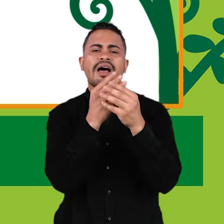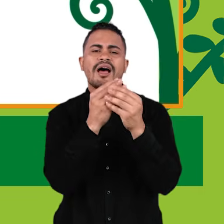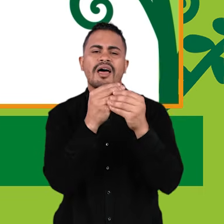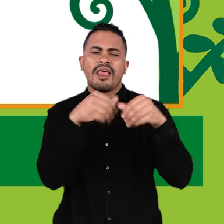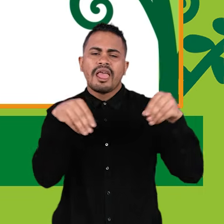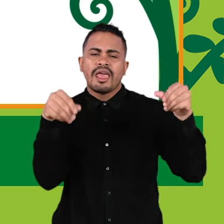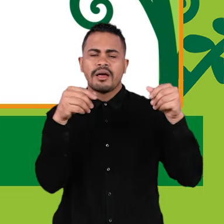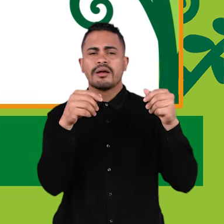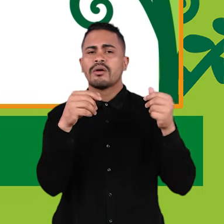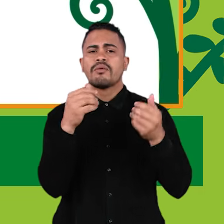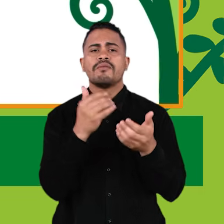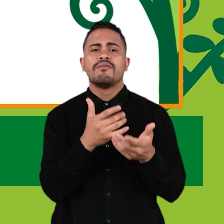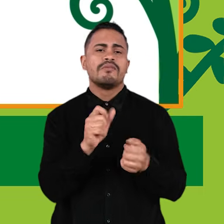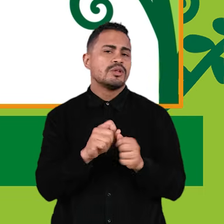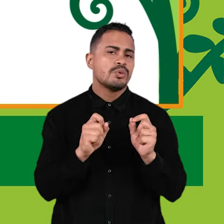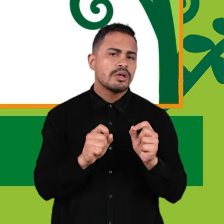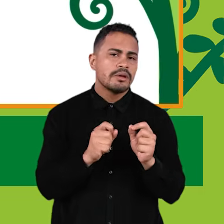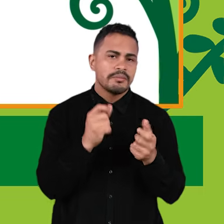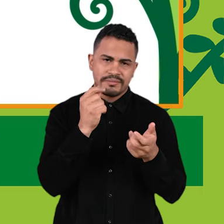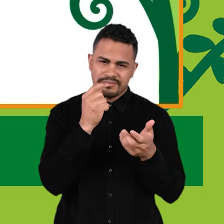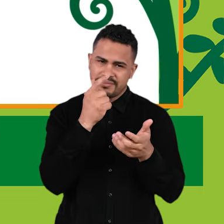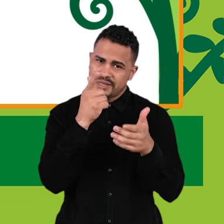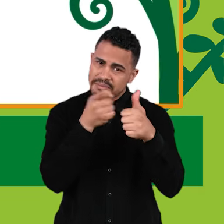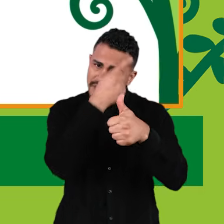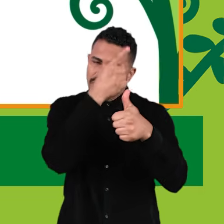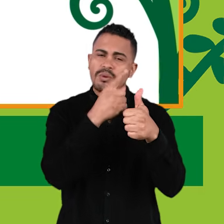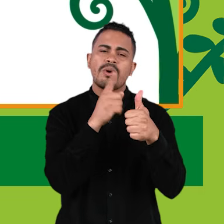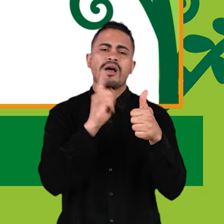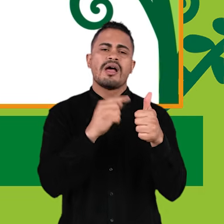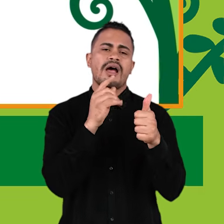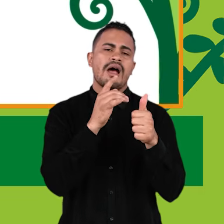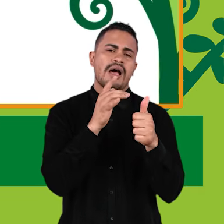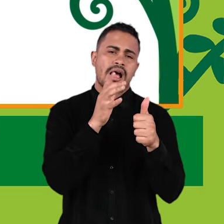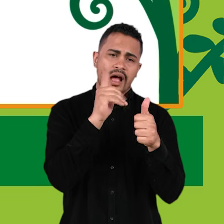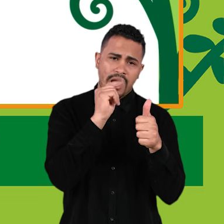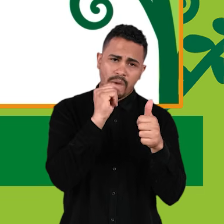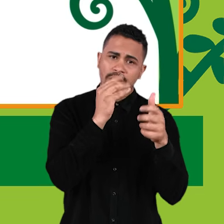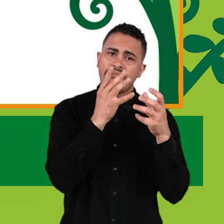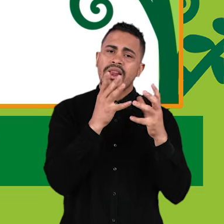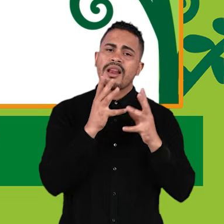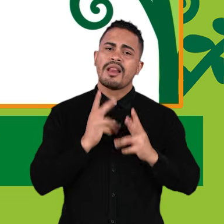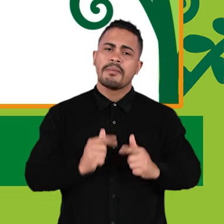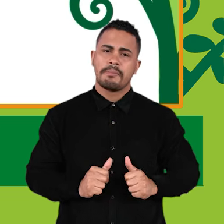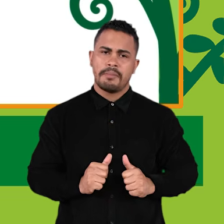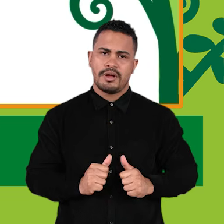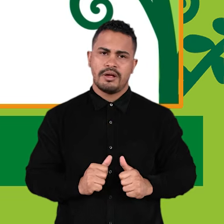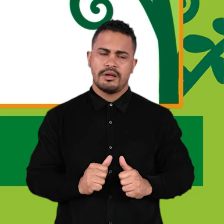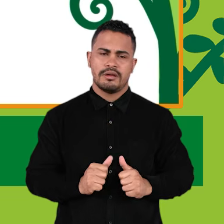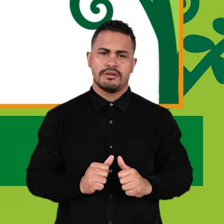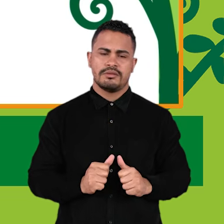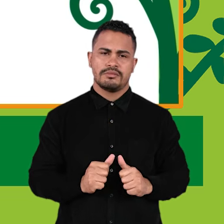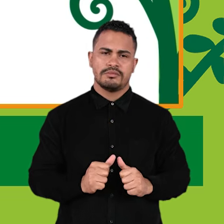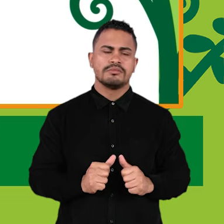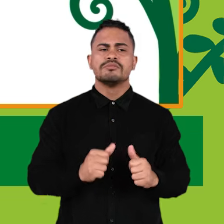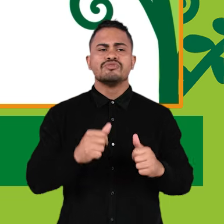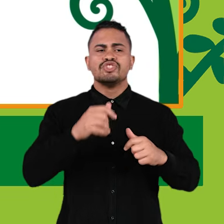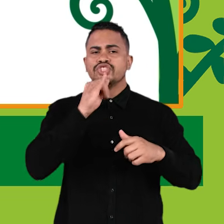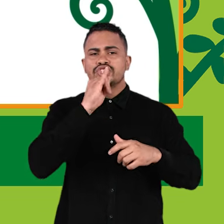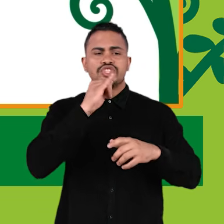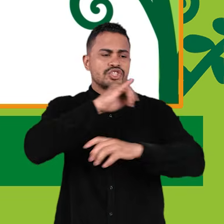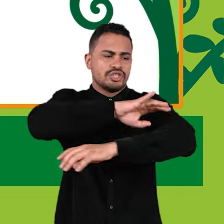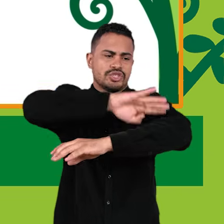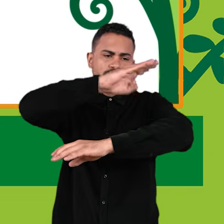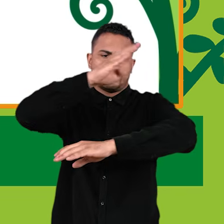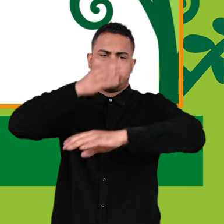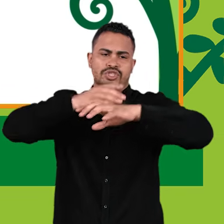ela vai sendo limpa, né? E aí lembre dos filtros de barro que os nossos avós tinham, né? Aqueles filtros de barro servem para quê?